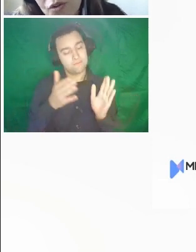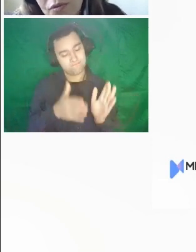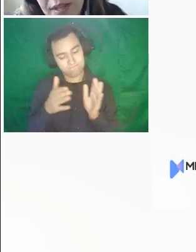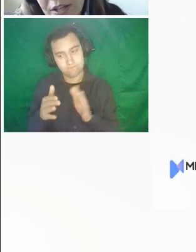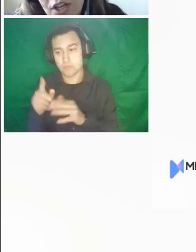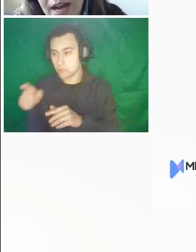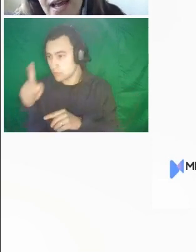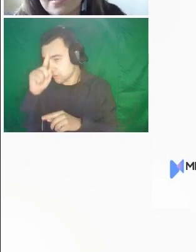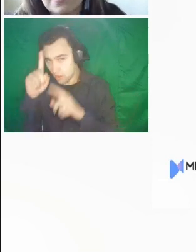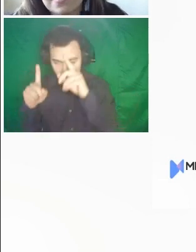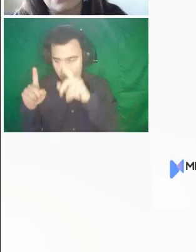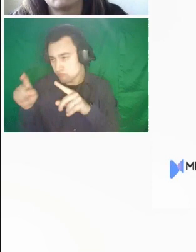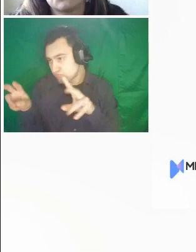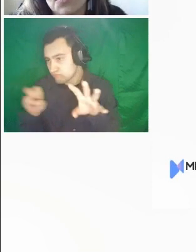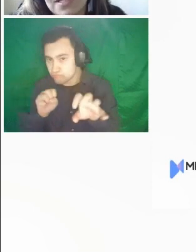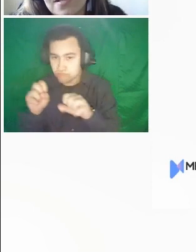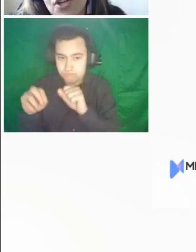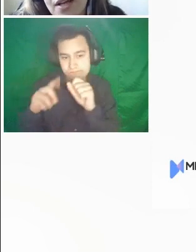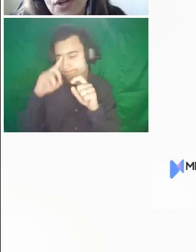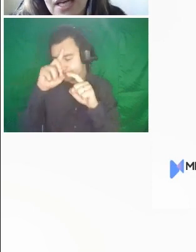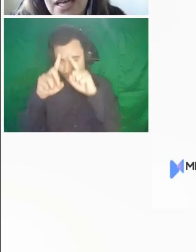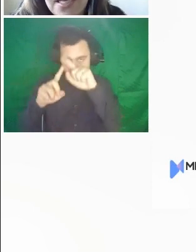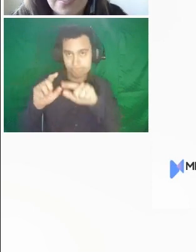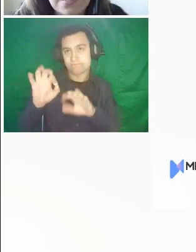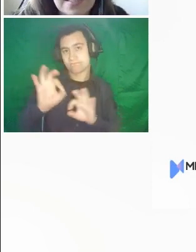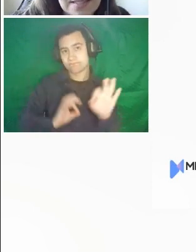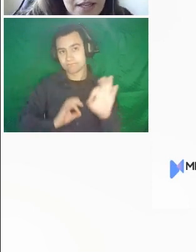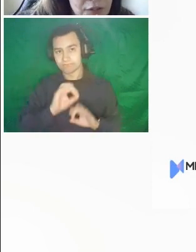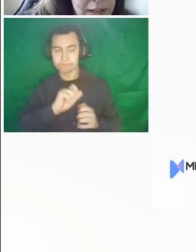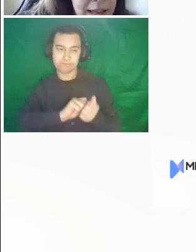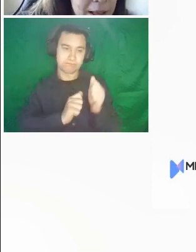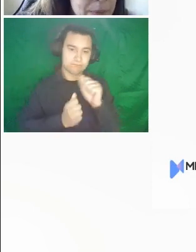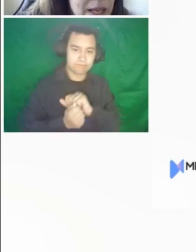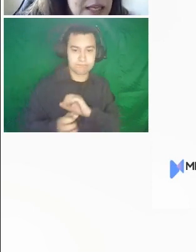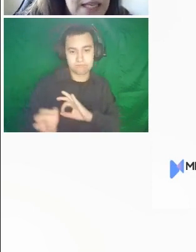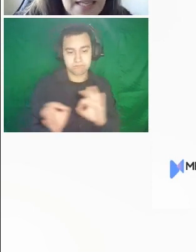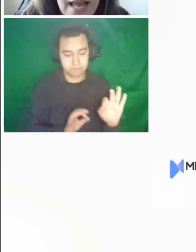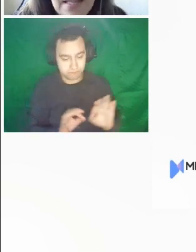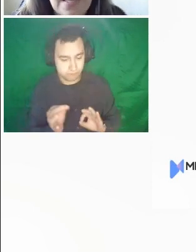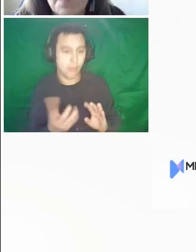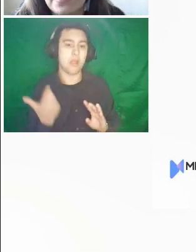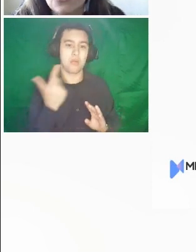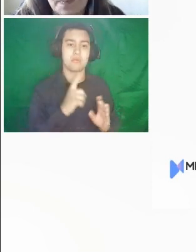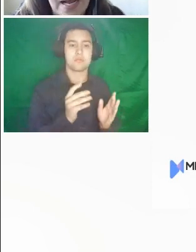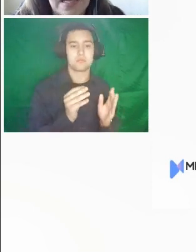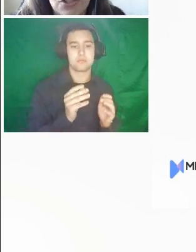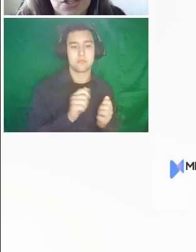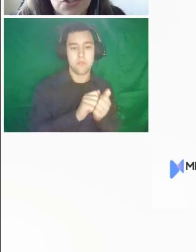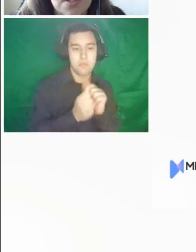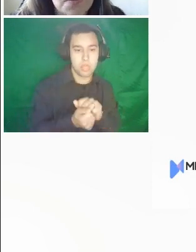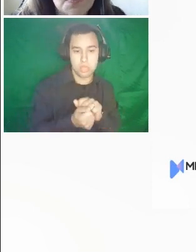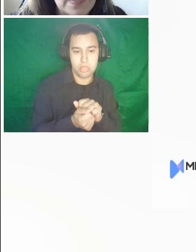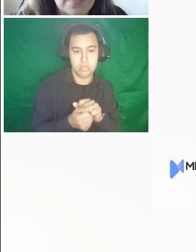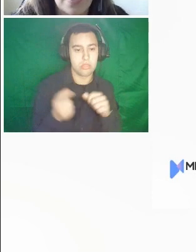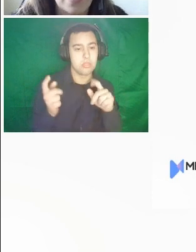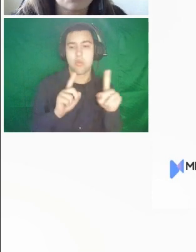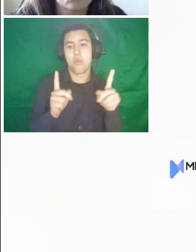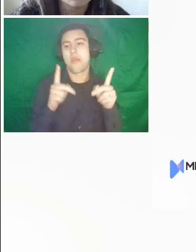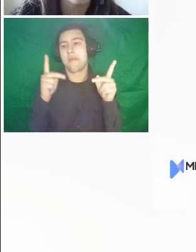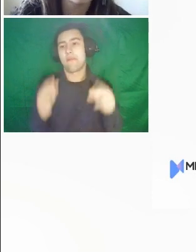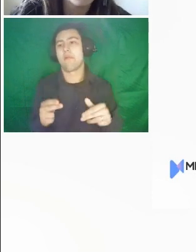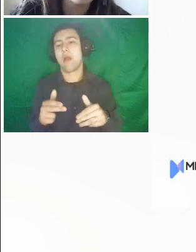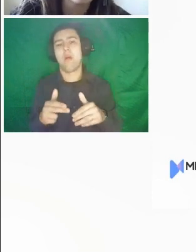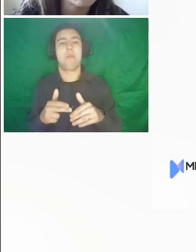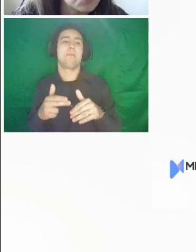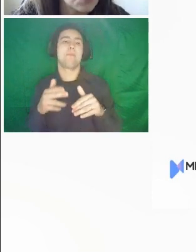paraa gente conseguir chegar nesse estado futuro desejado e é interessante falar que nada é Bala de Prata gente então a